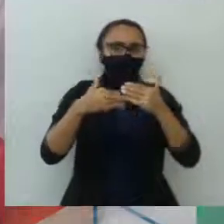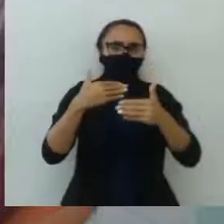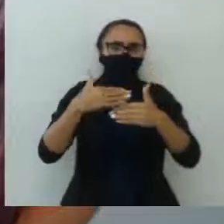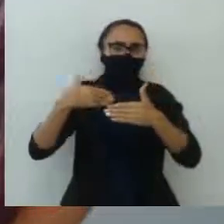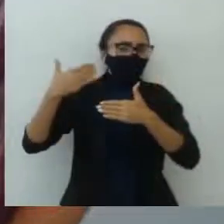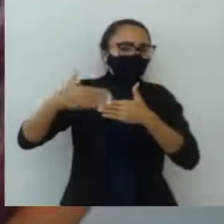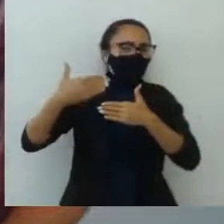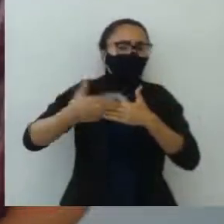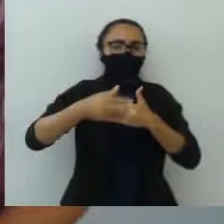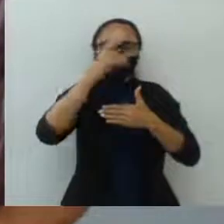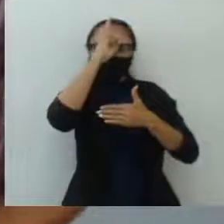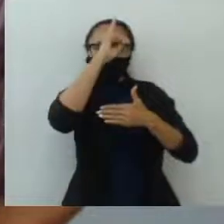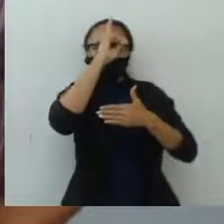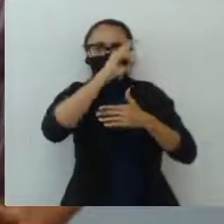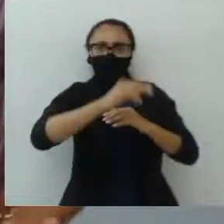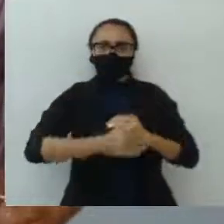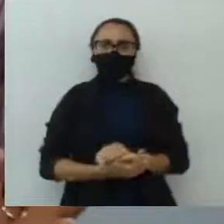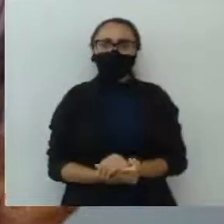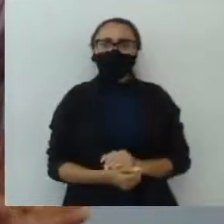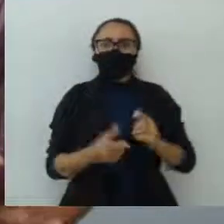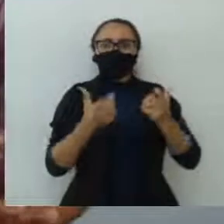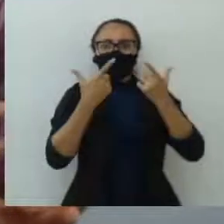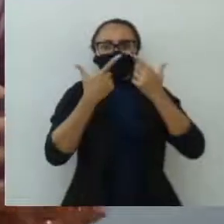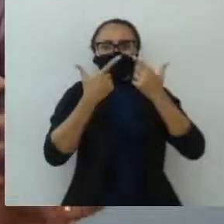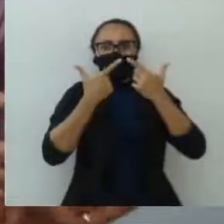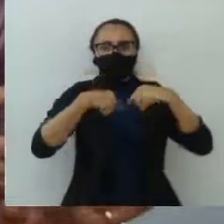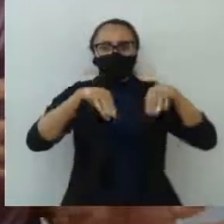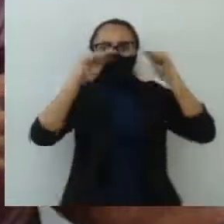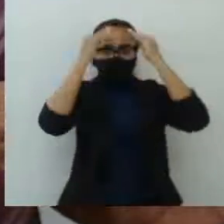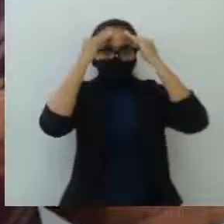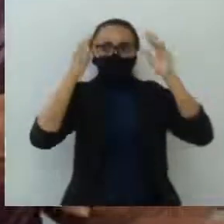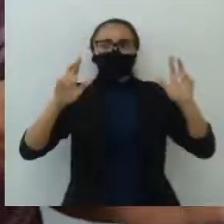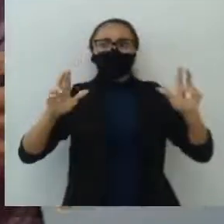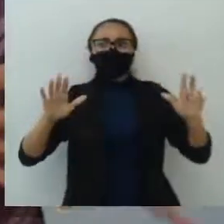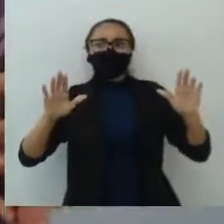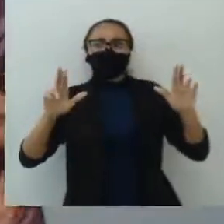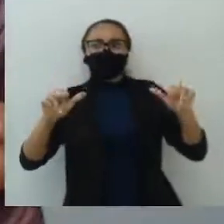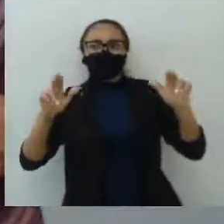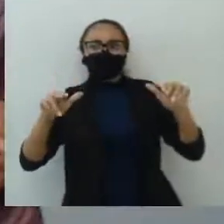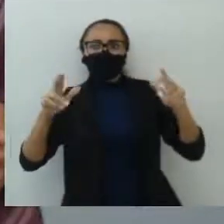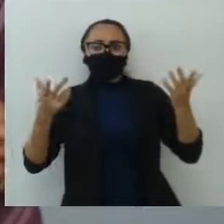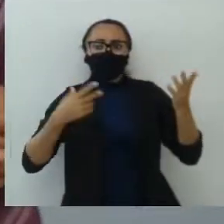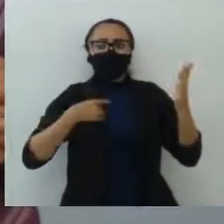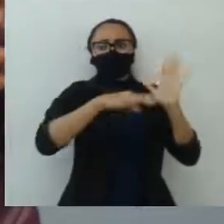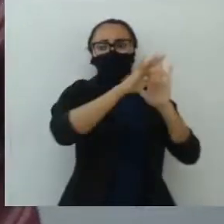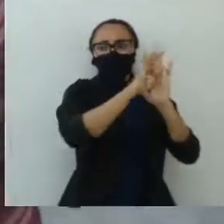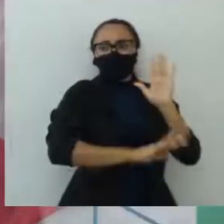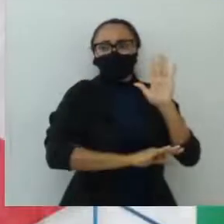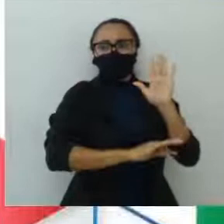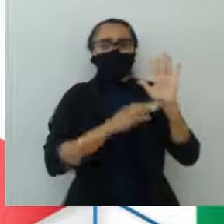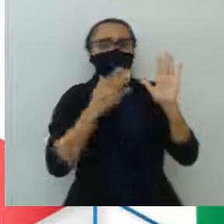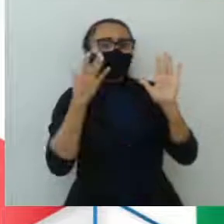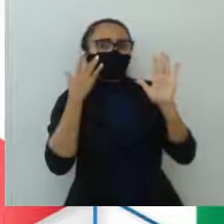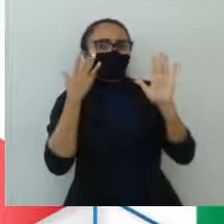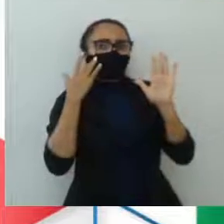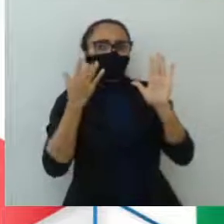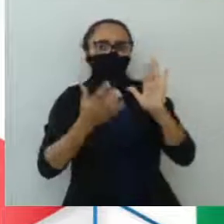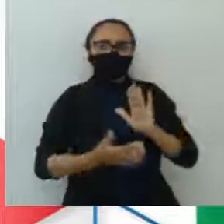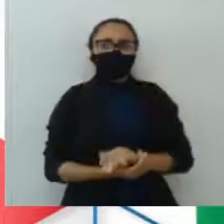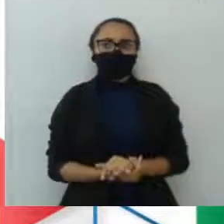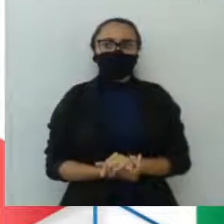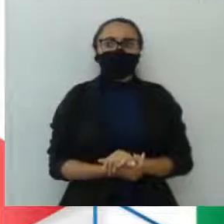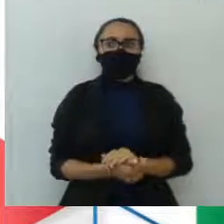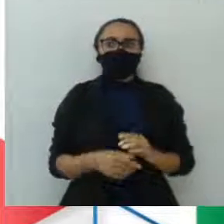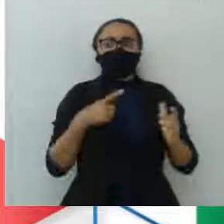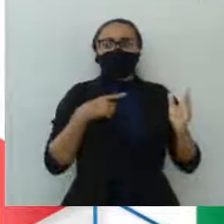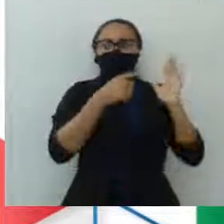história. A linguagem teatral é aquela utilizada nos textos teatrais, ou seja, os textos dramáticos, os quais